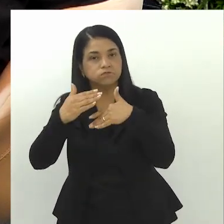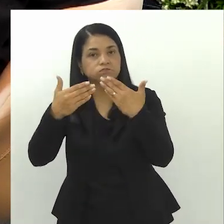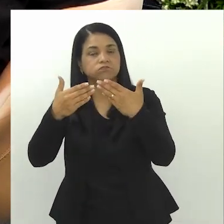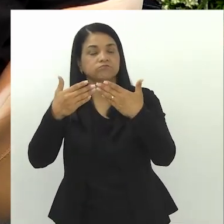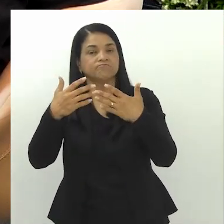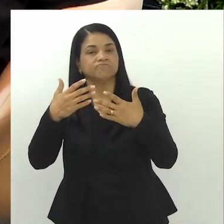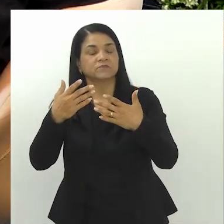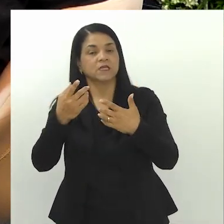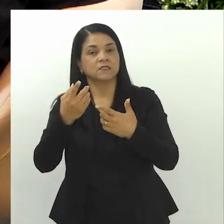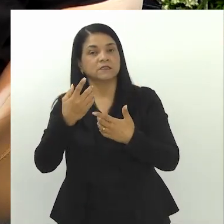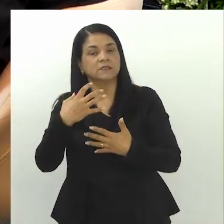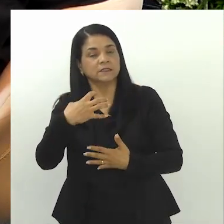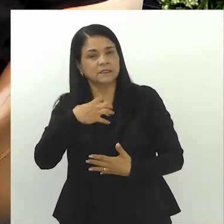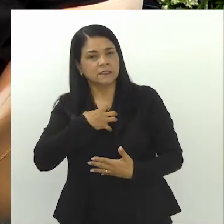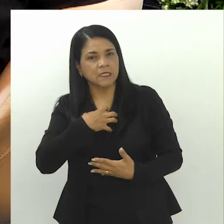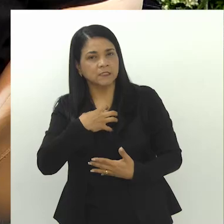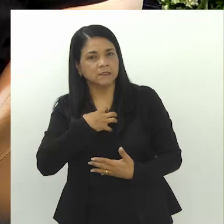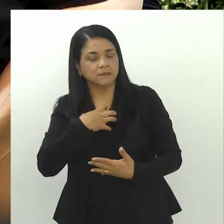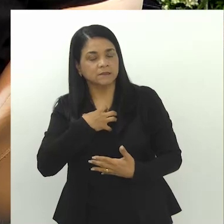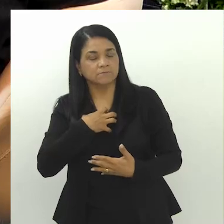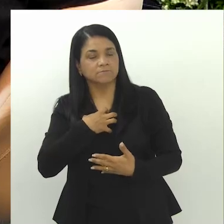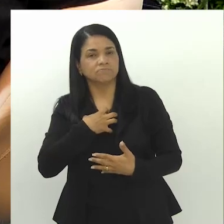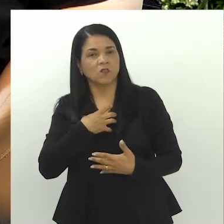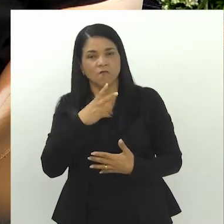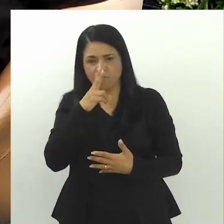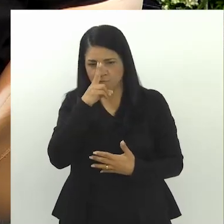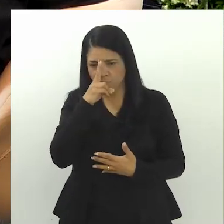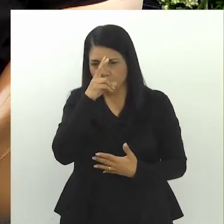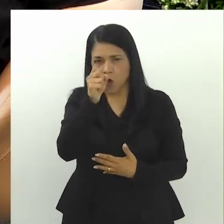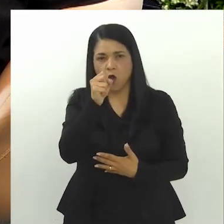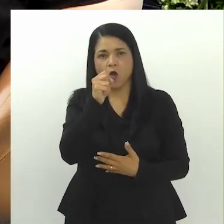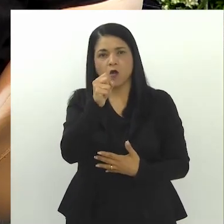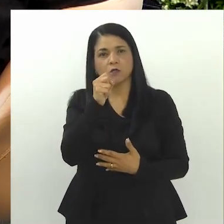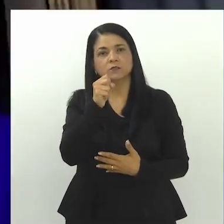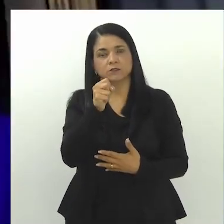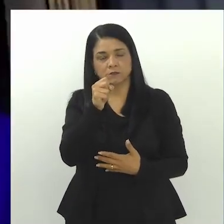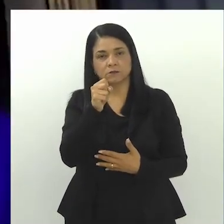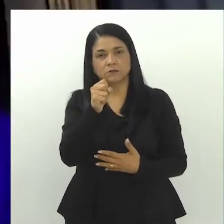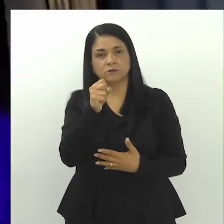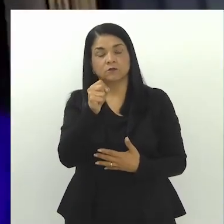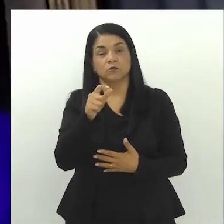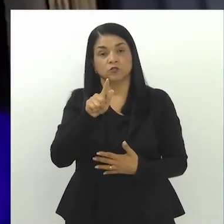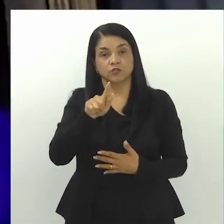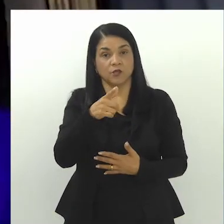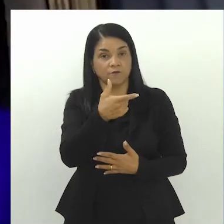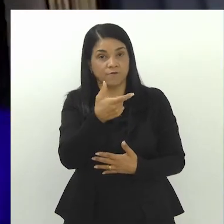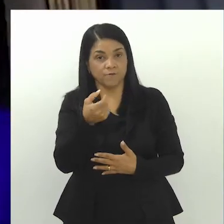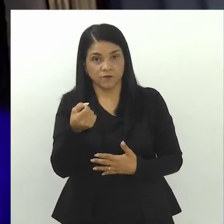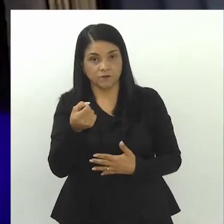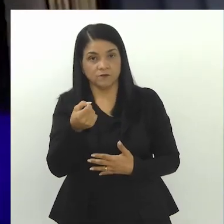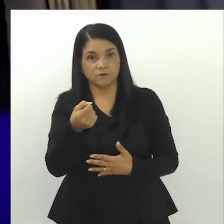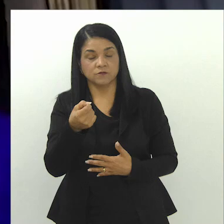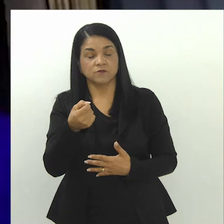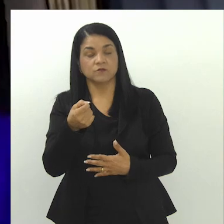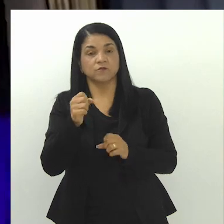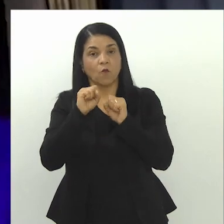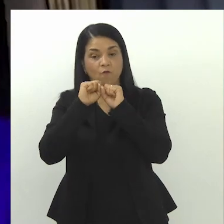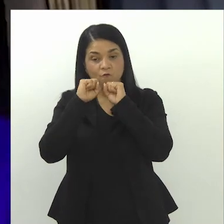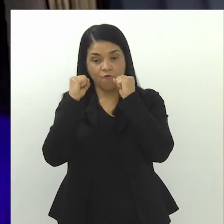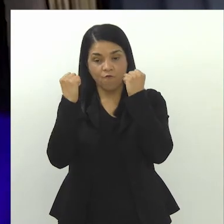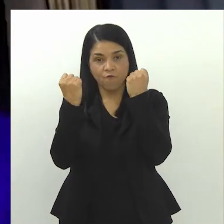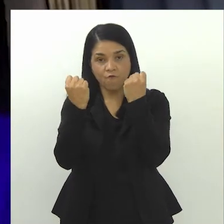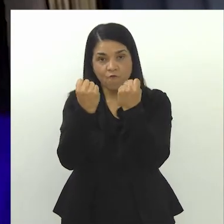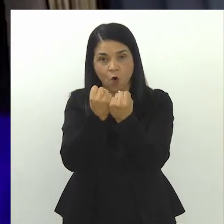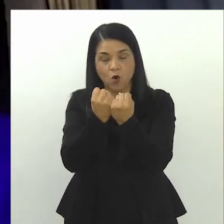reconstrução, recupera um sentimento que era muito forte ali, quando o G20 se